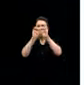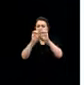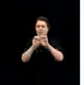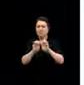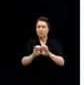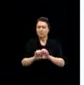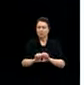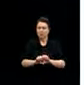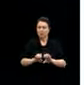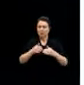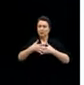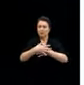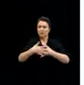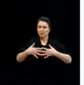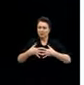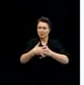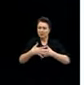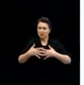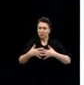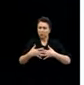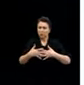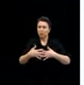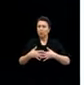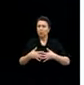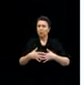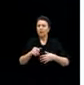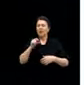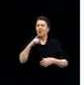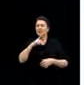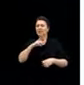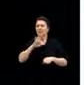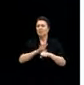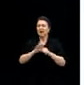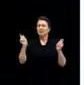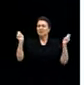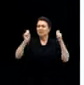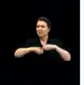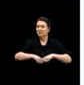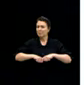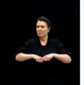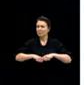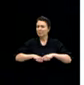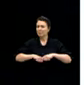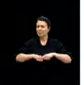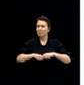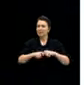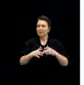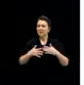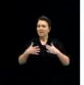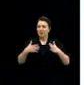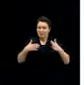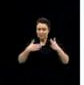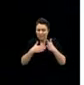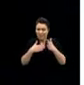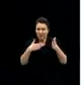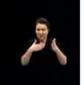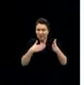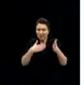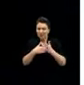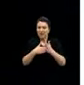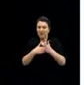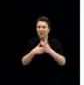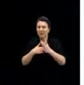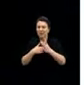tecidos descrita ali no quadro, aquele que possui a capacidade de formar barreiras contra agentes